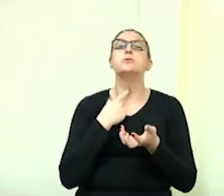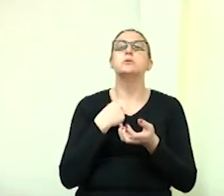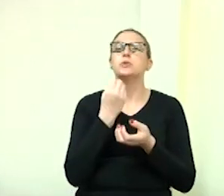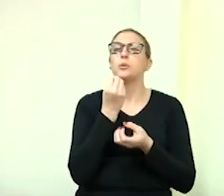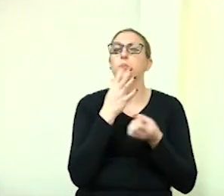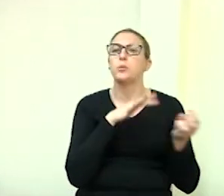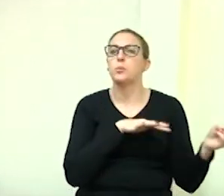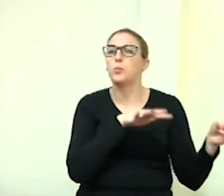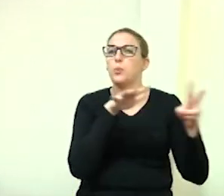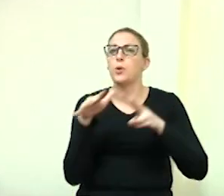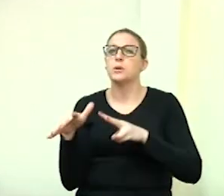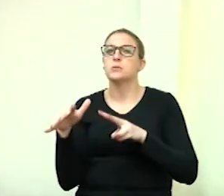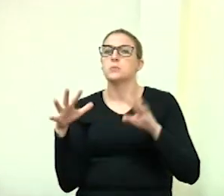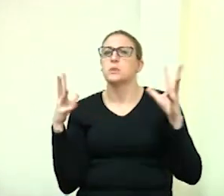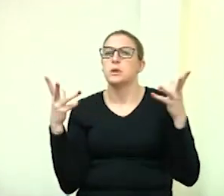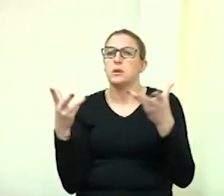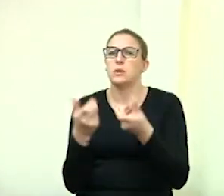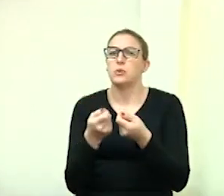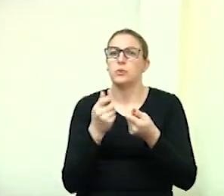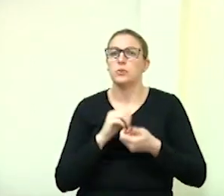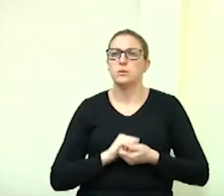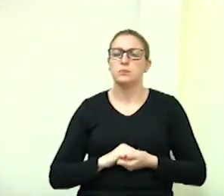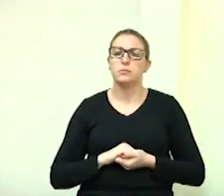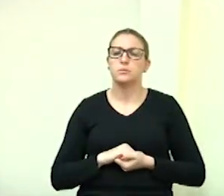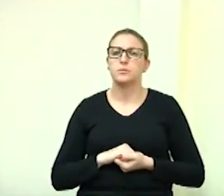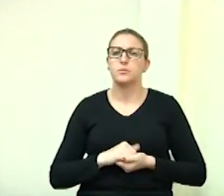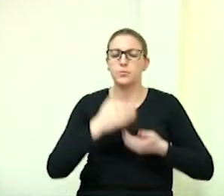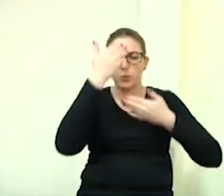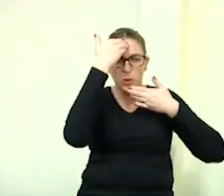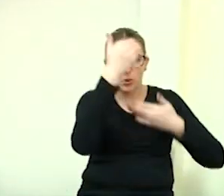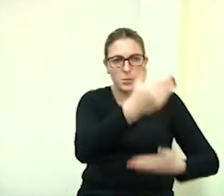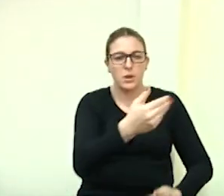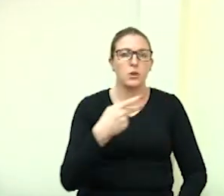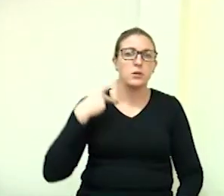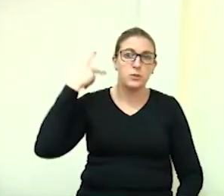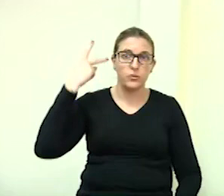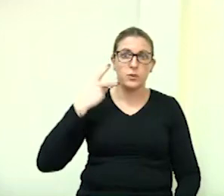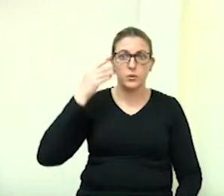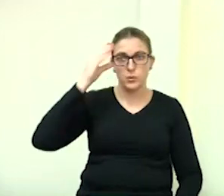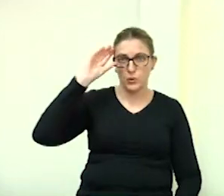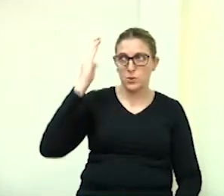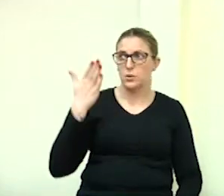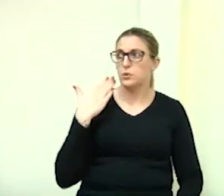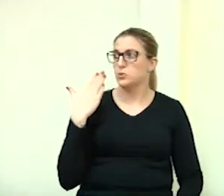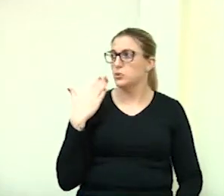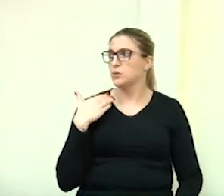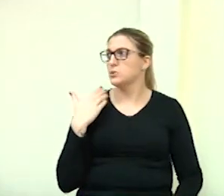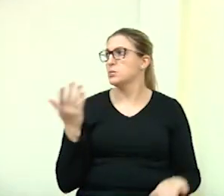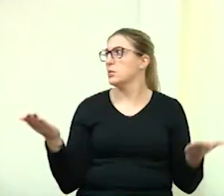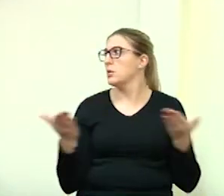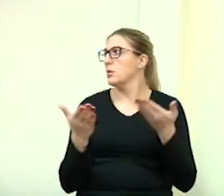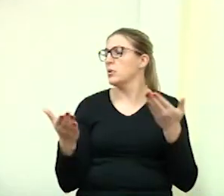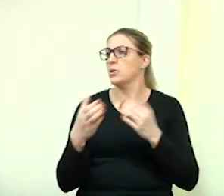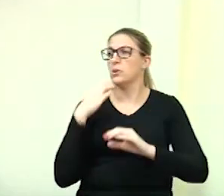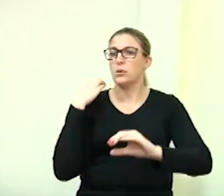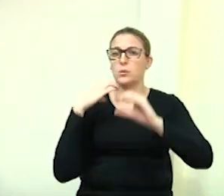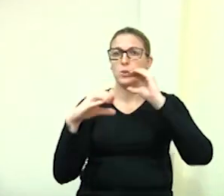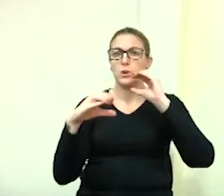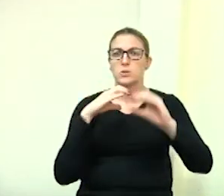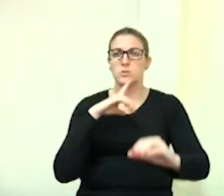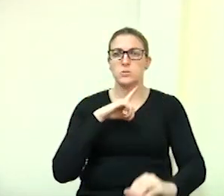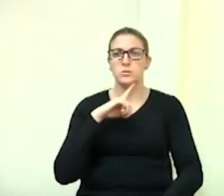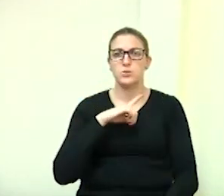semana a todos muito obrigado obrigado vereador gilson nas comunicações tínhamos